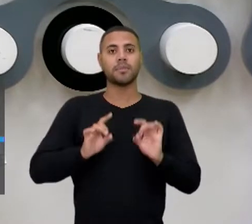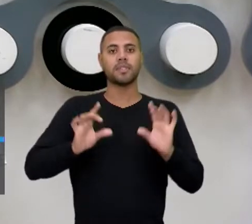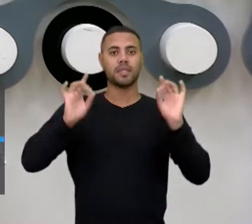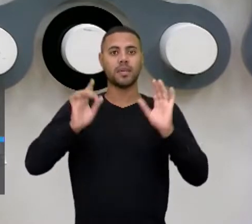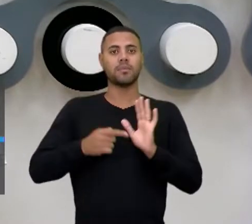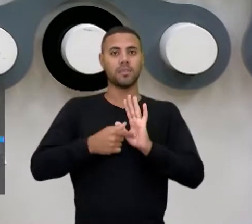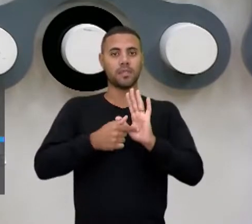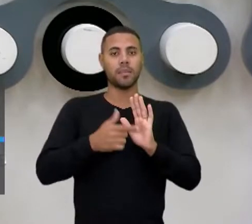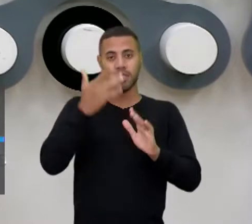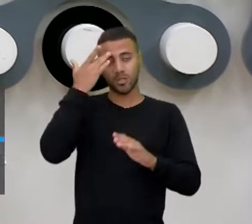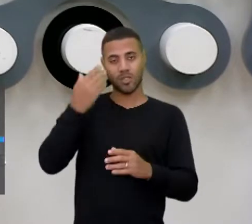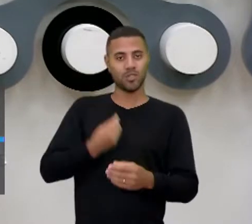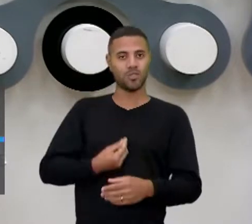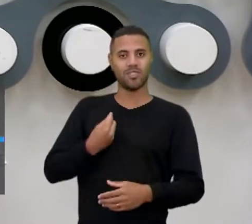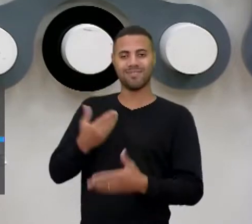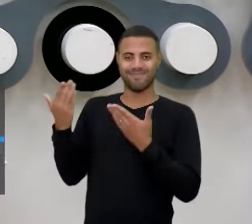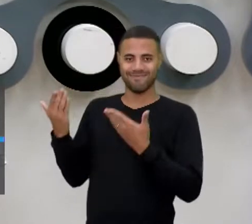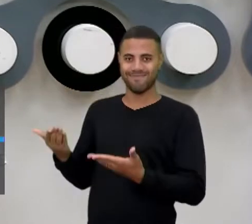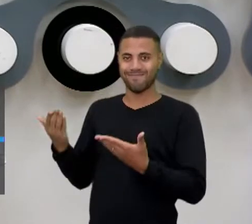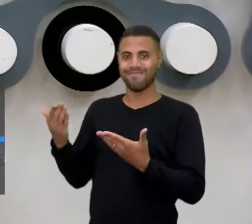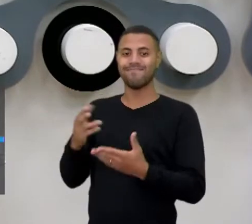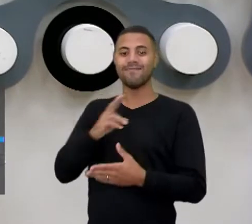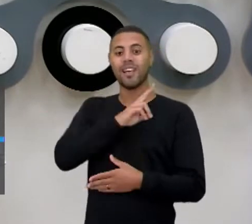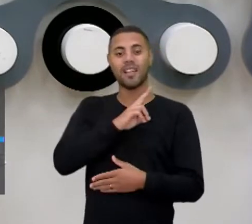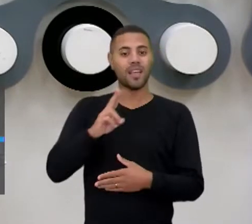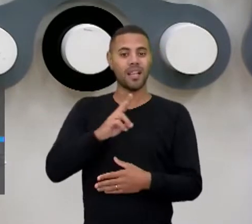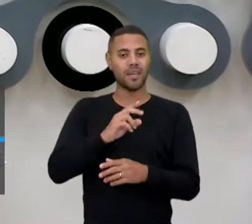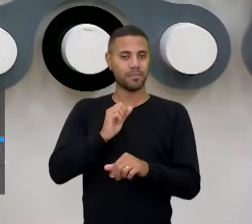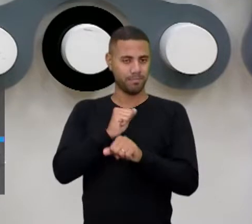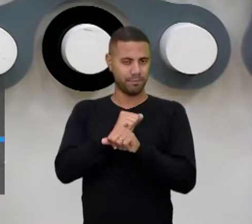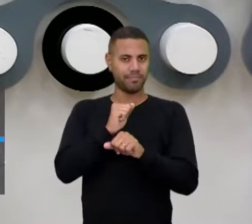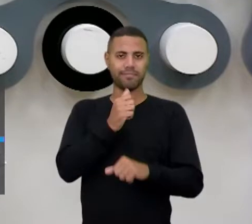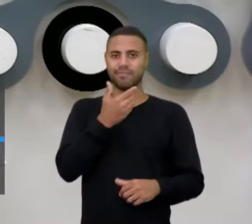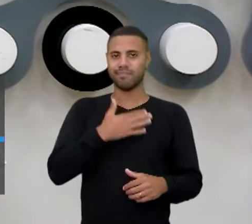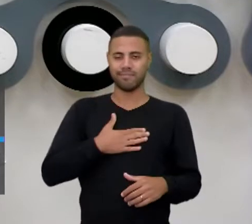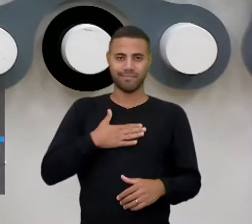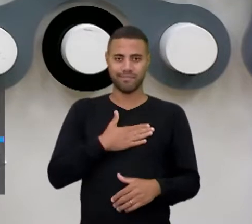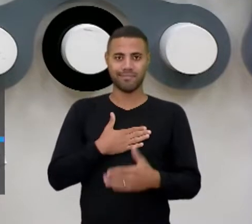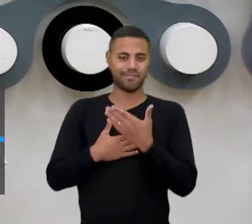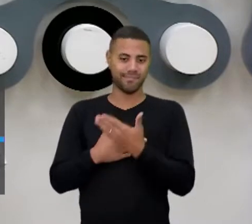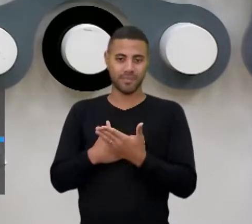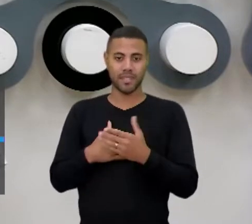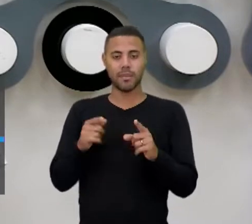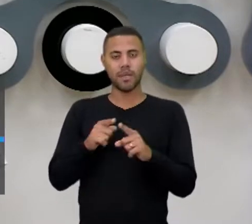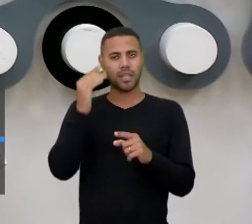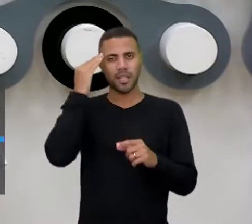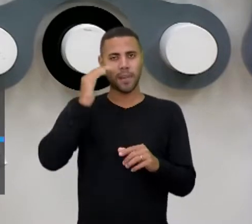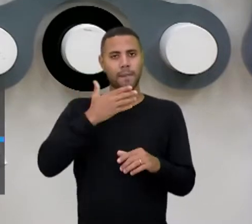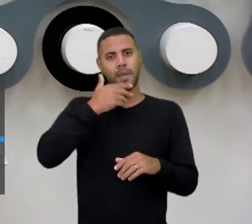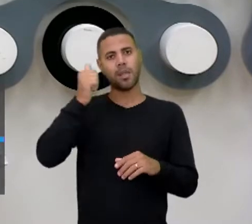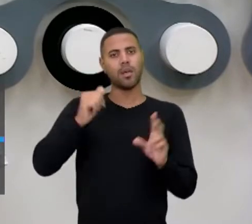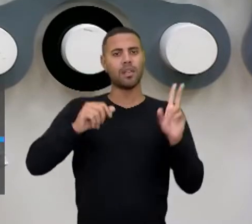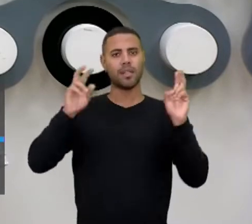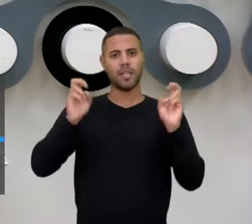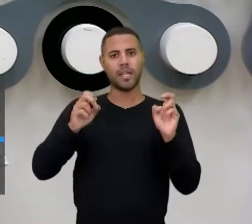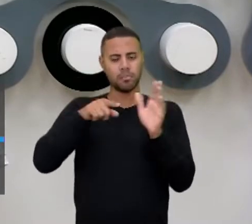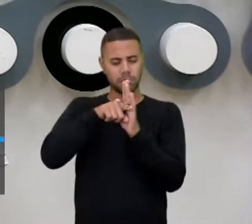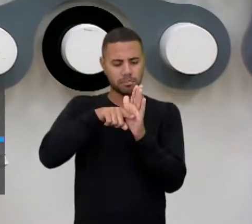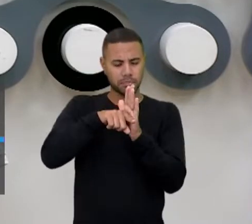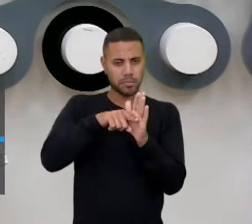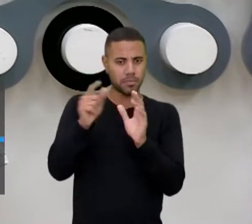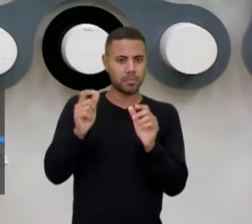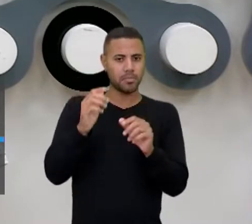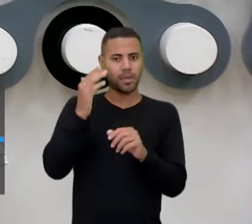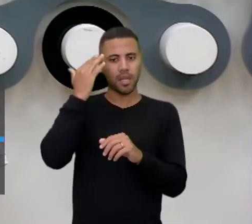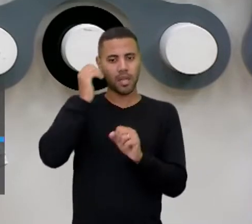falar comigo, para a gente conversar aqui, e aí vocês vão poder entender melhor aí sobre esse tema, aprofundar mais e aí